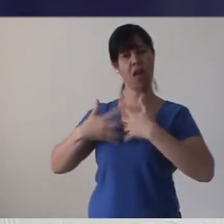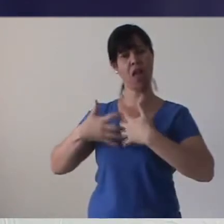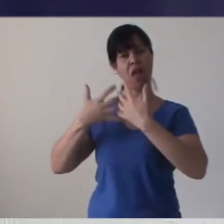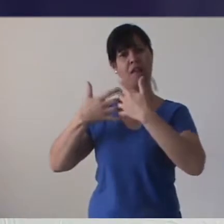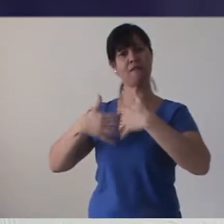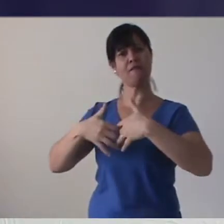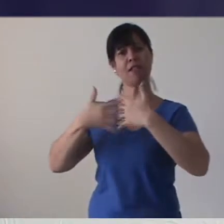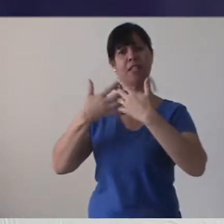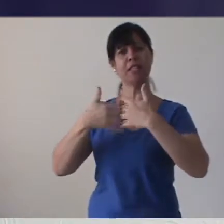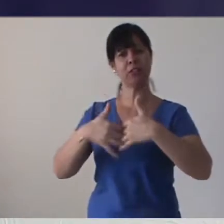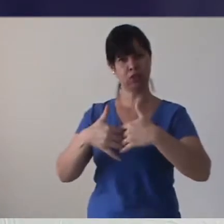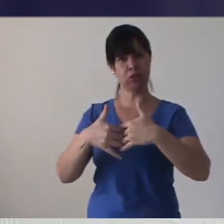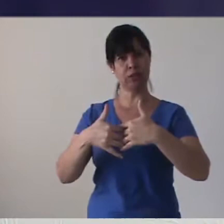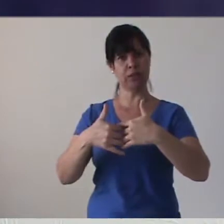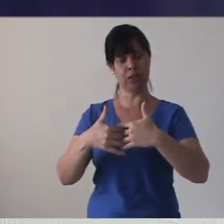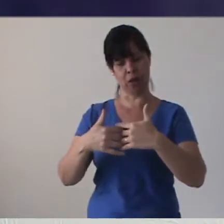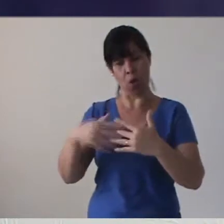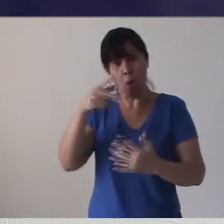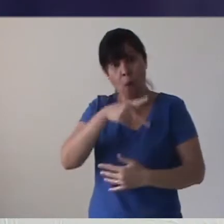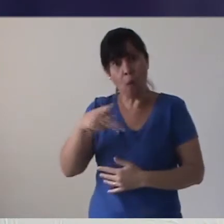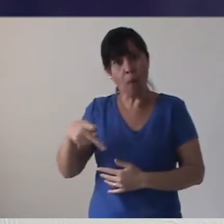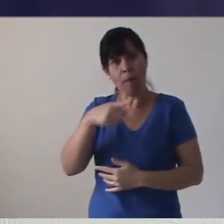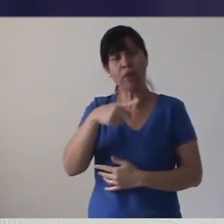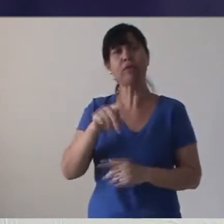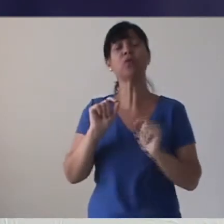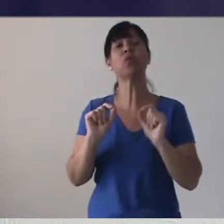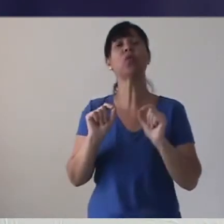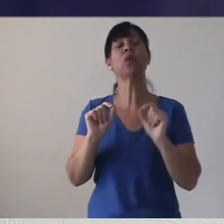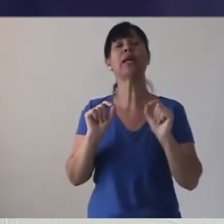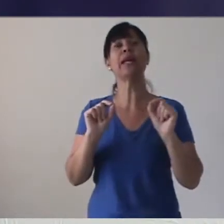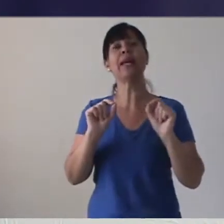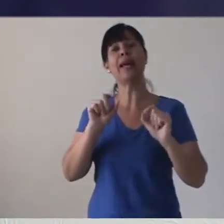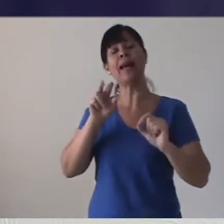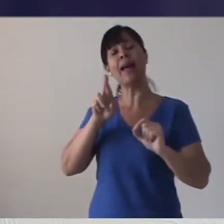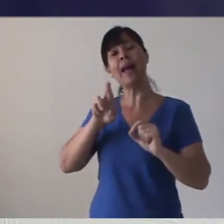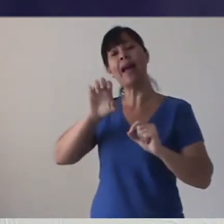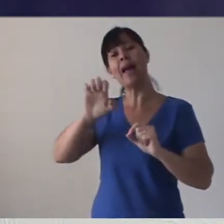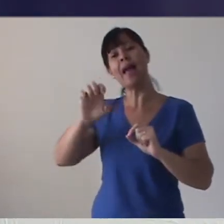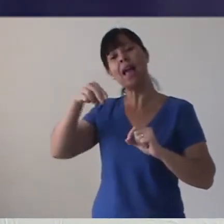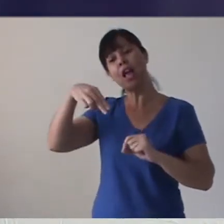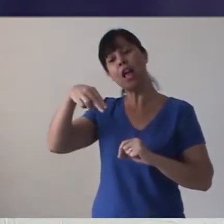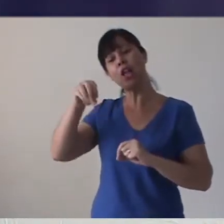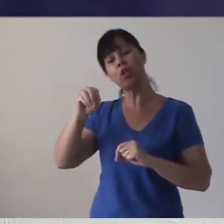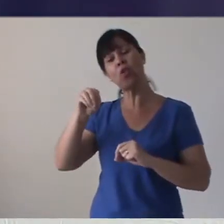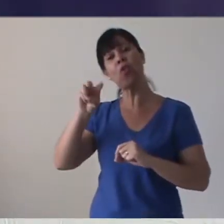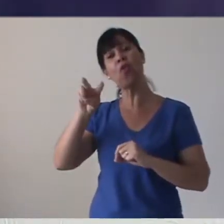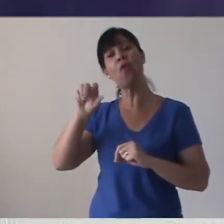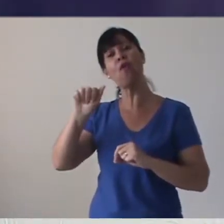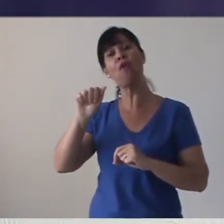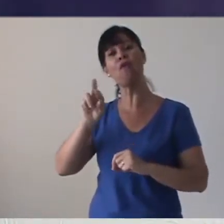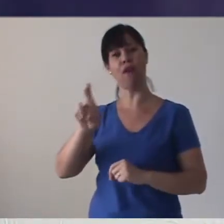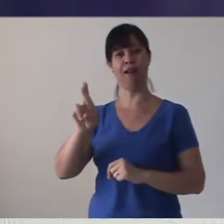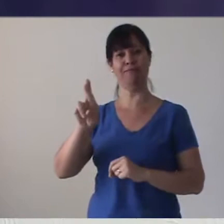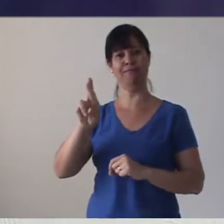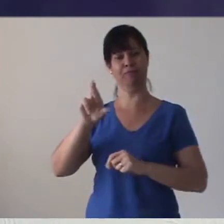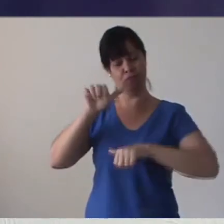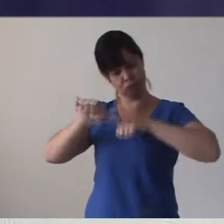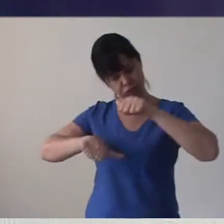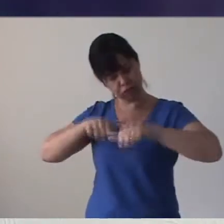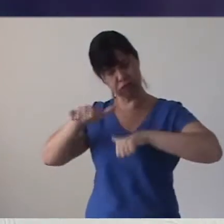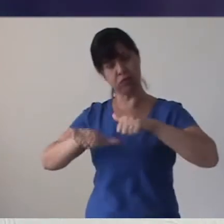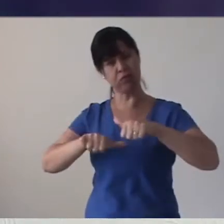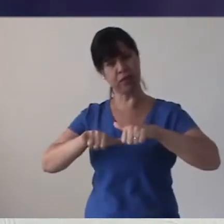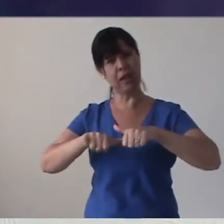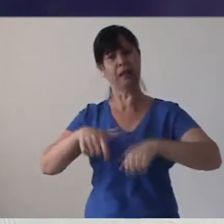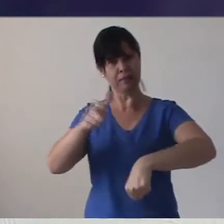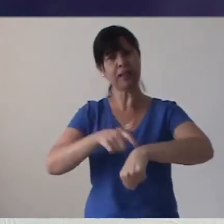ele deveria fazer com que o professor se renovasse, se inovasse. Ainda dá tempo. O professor, ele